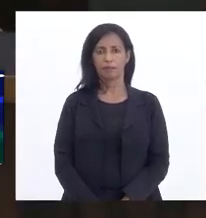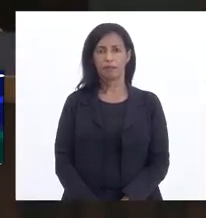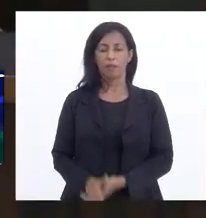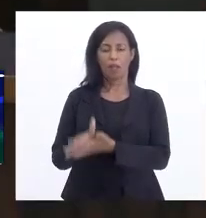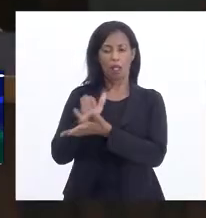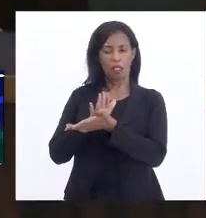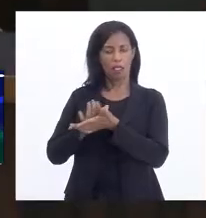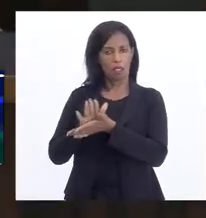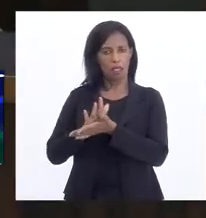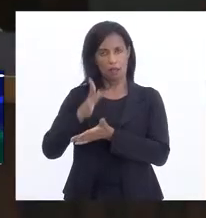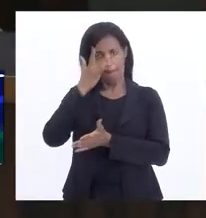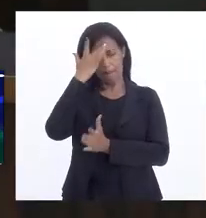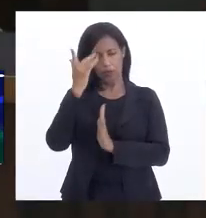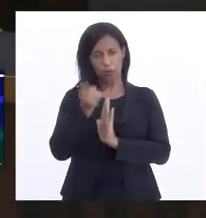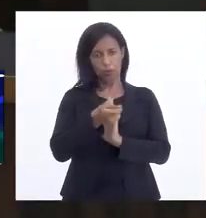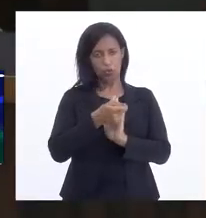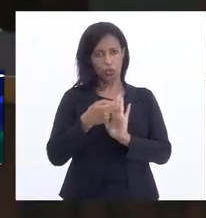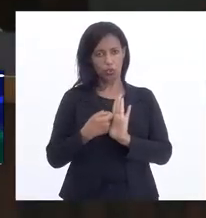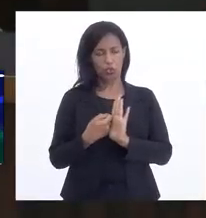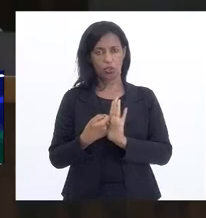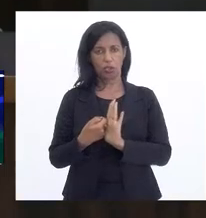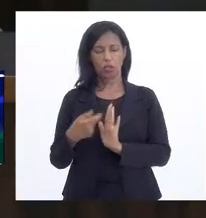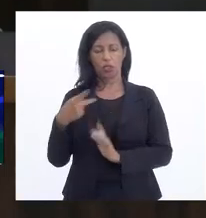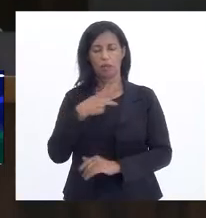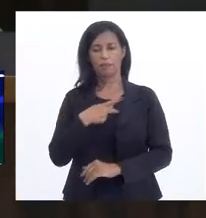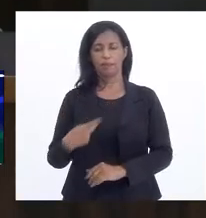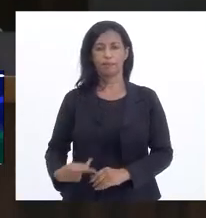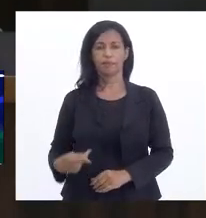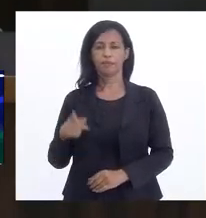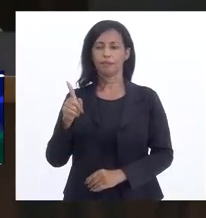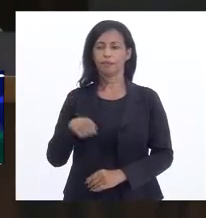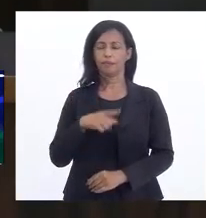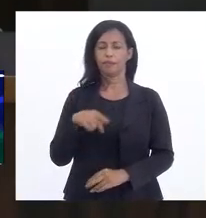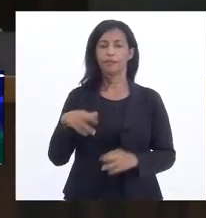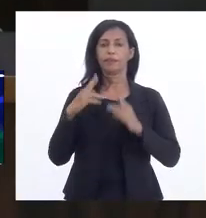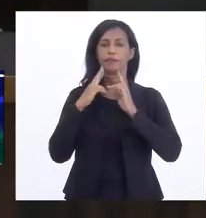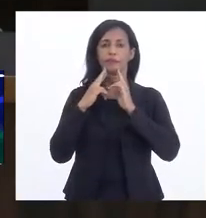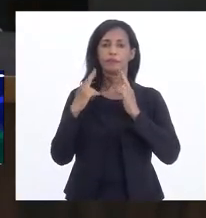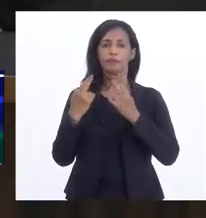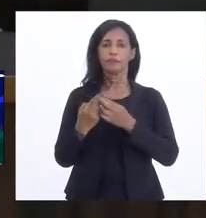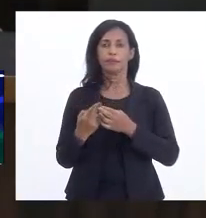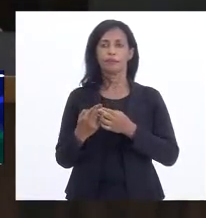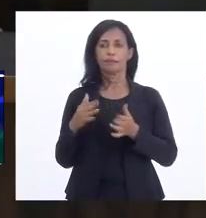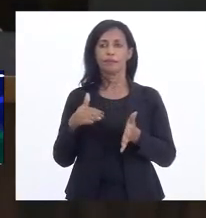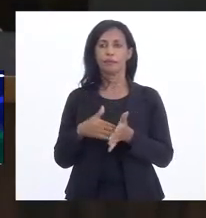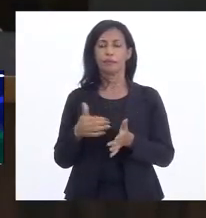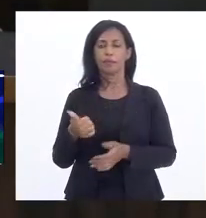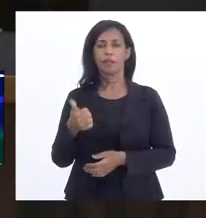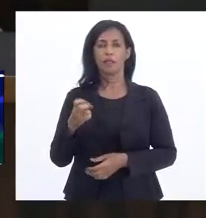Não havendo mais oradores inscritos, a presidência suspende a sessão até às